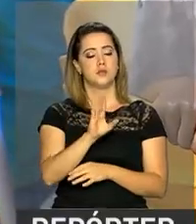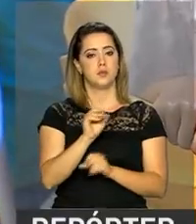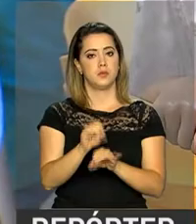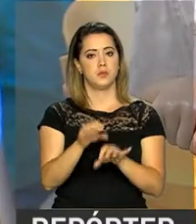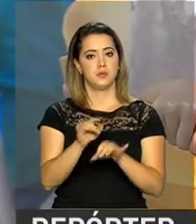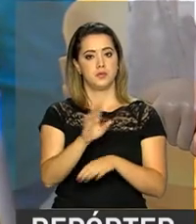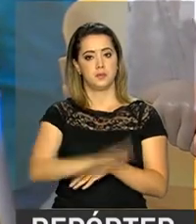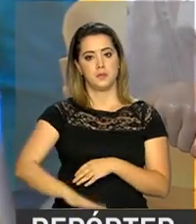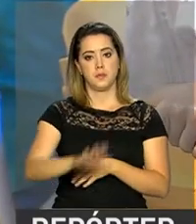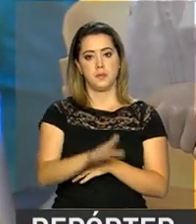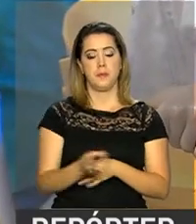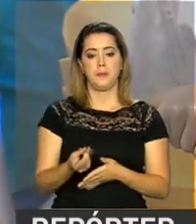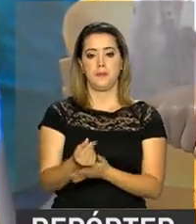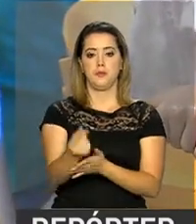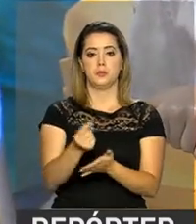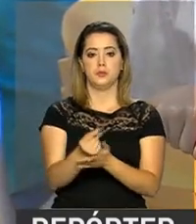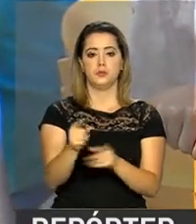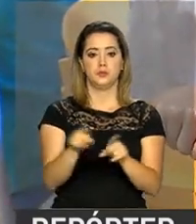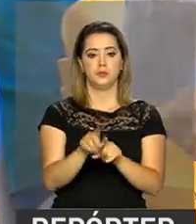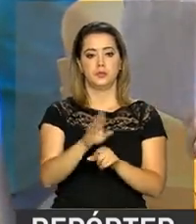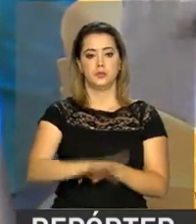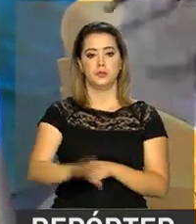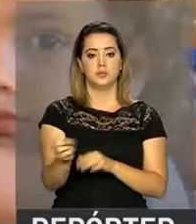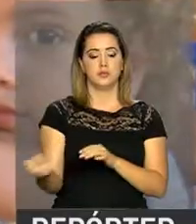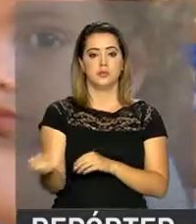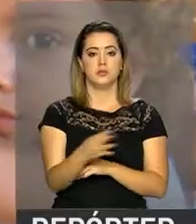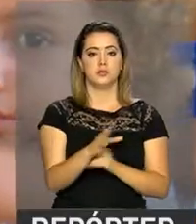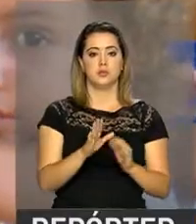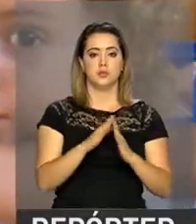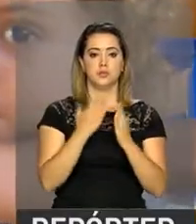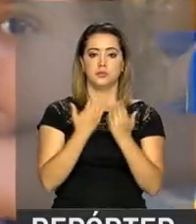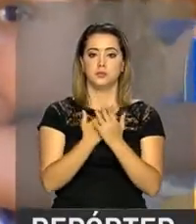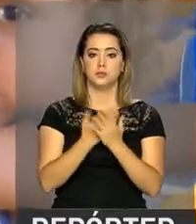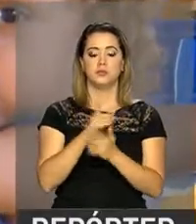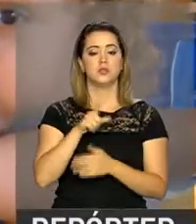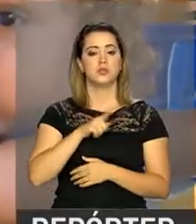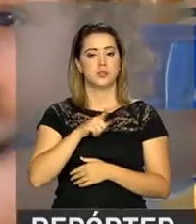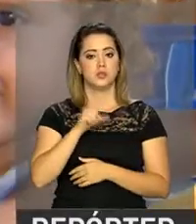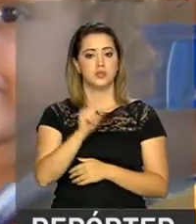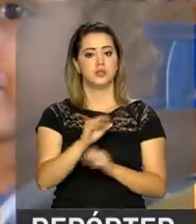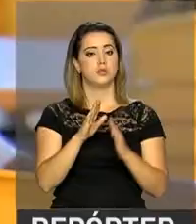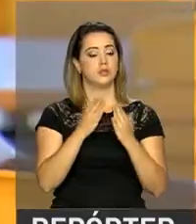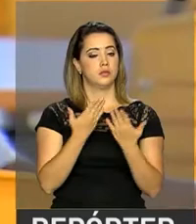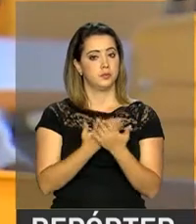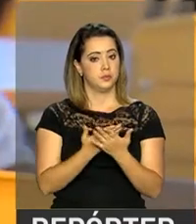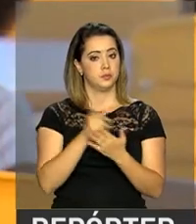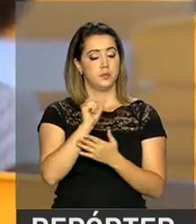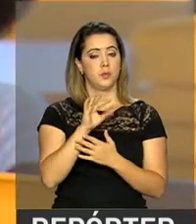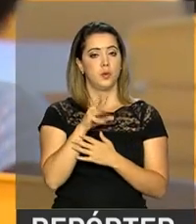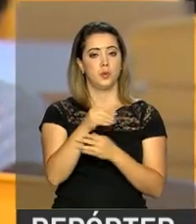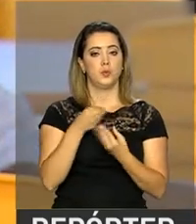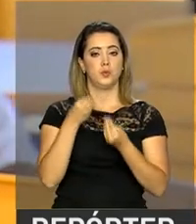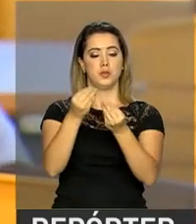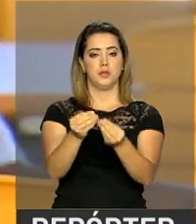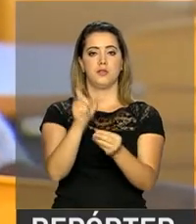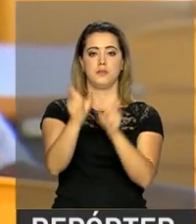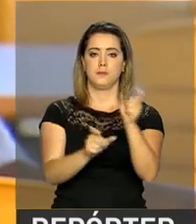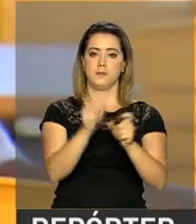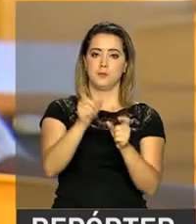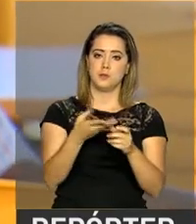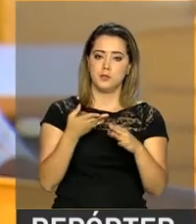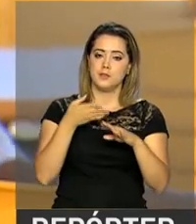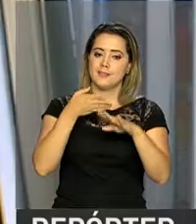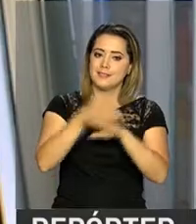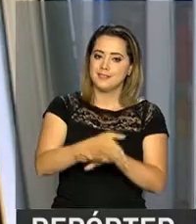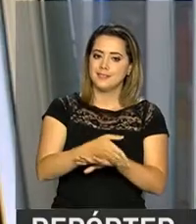Os recursos devem ser aplicados para a criação de novas turmas e nas já existentes na rede pública. Tudo para garantir que nenhuma criança